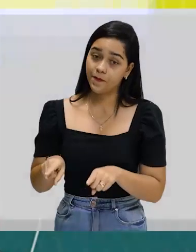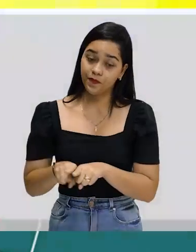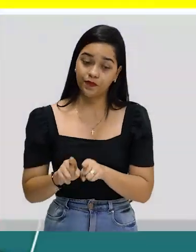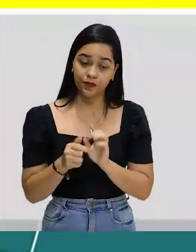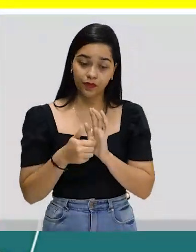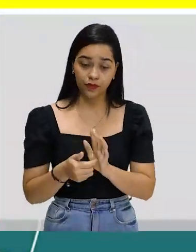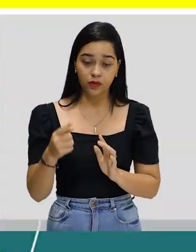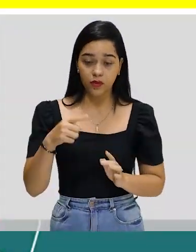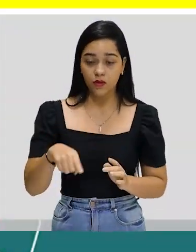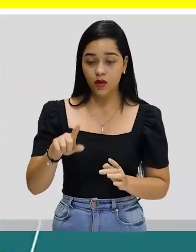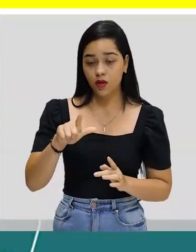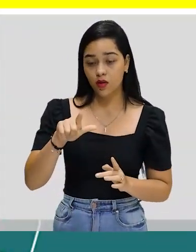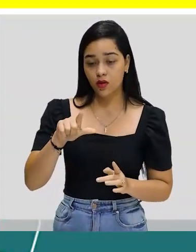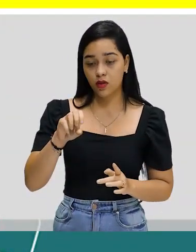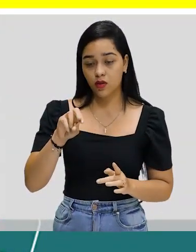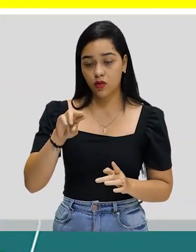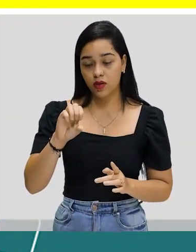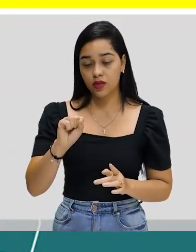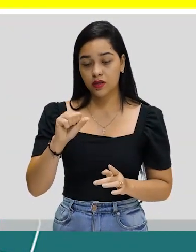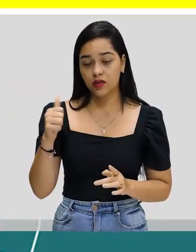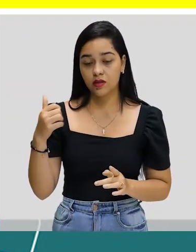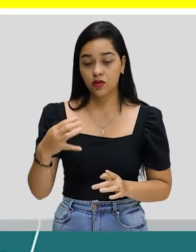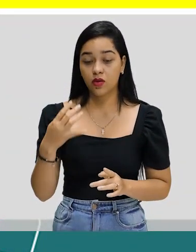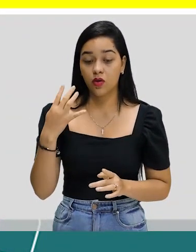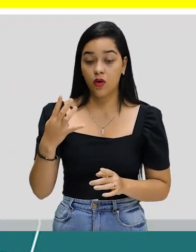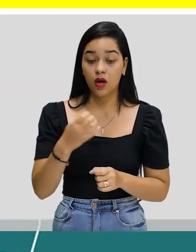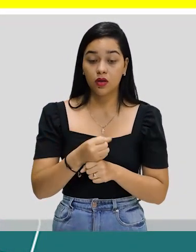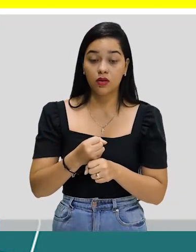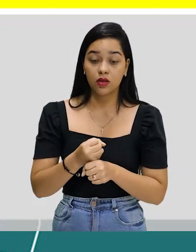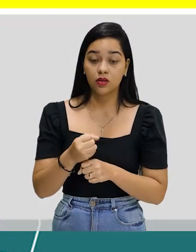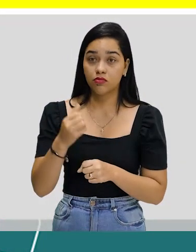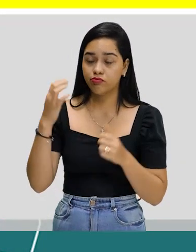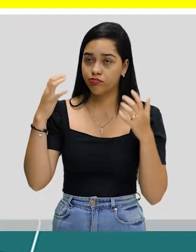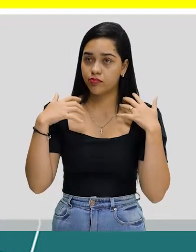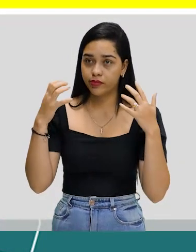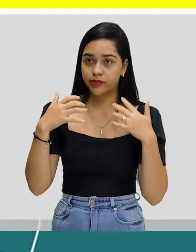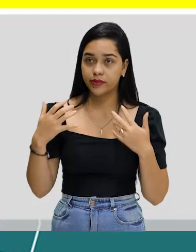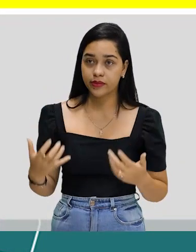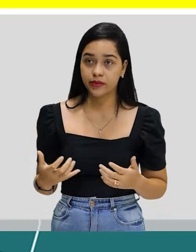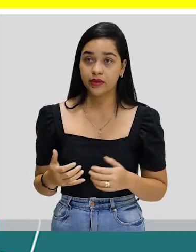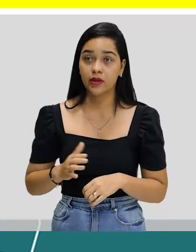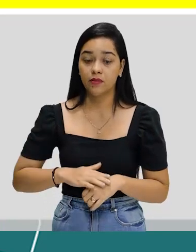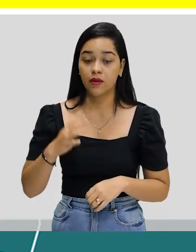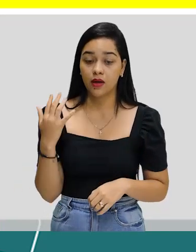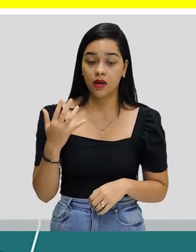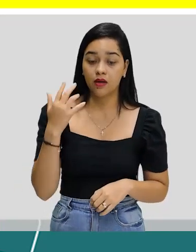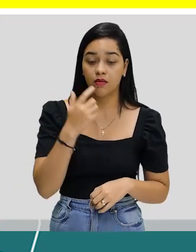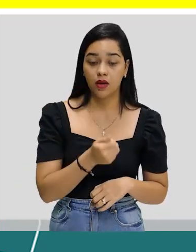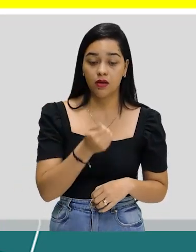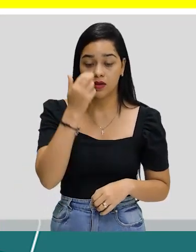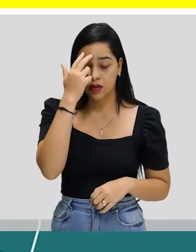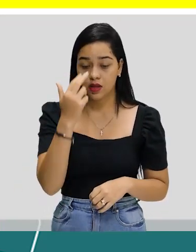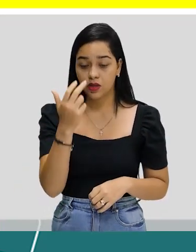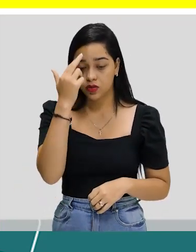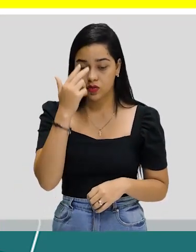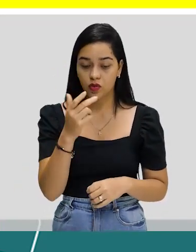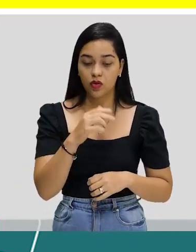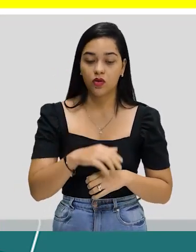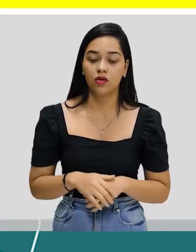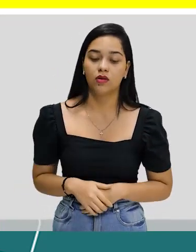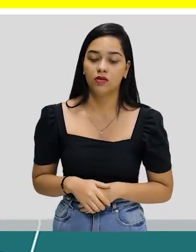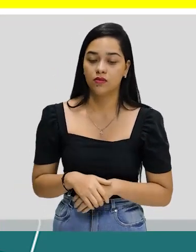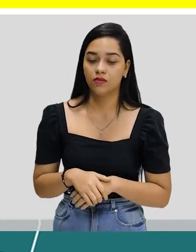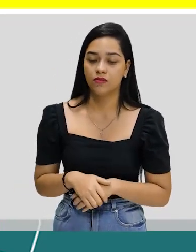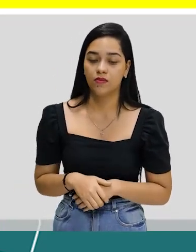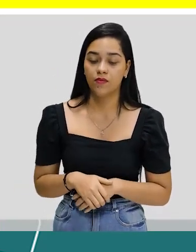para vocês, Luís XIV. Passou 4 anos sem tomar banho. Pois é. E foi um dos caras mais belos da história para os padrões da